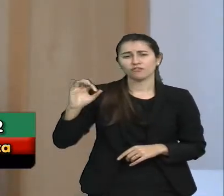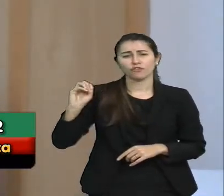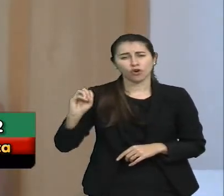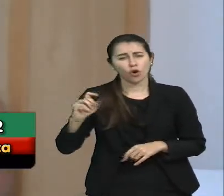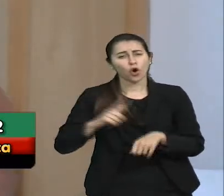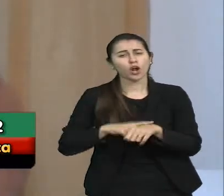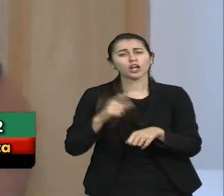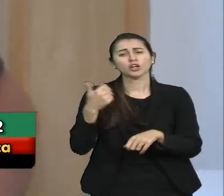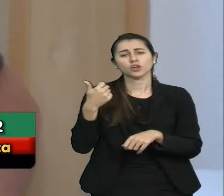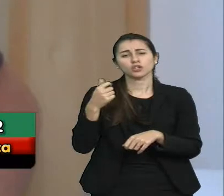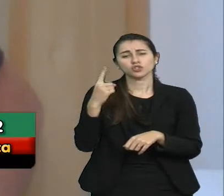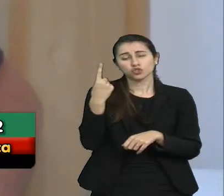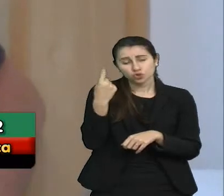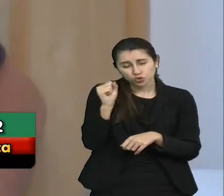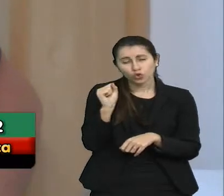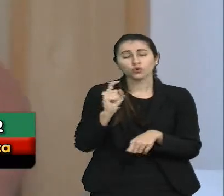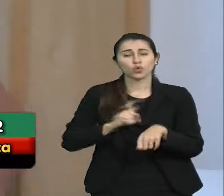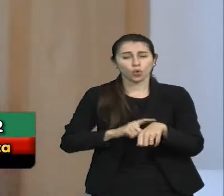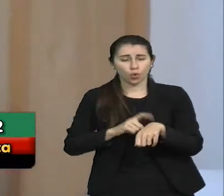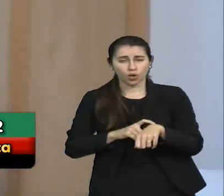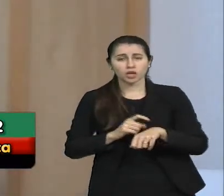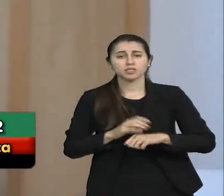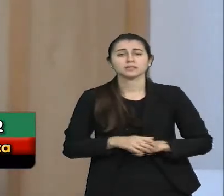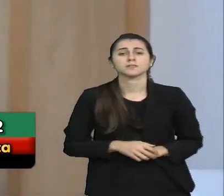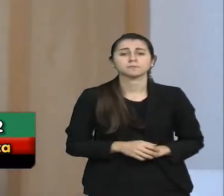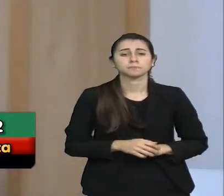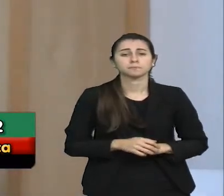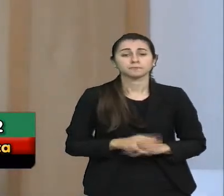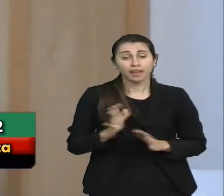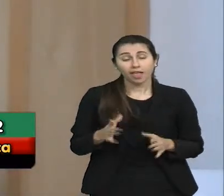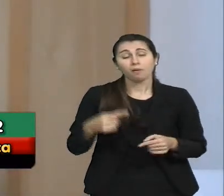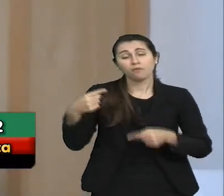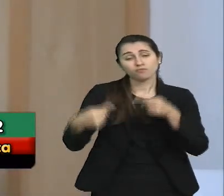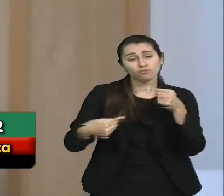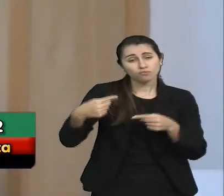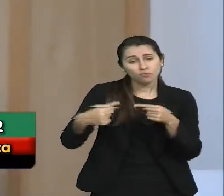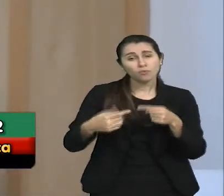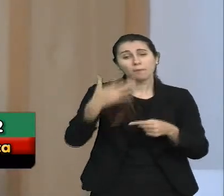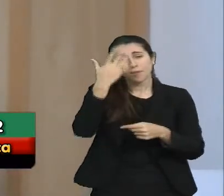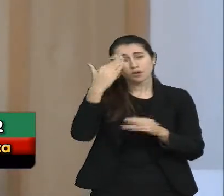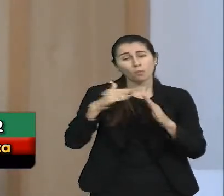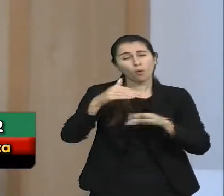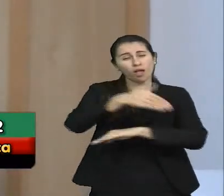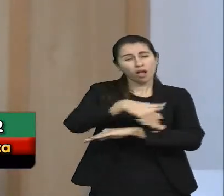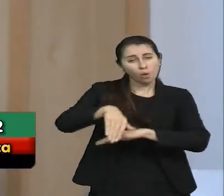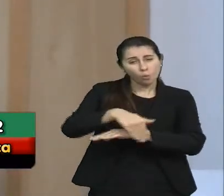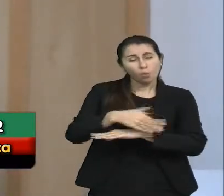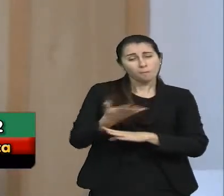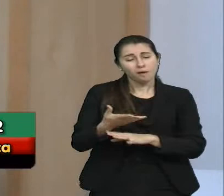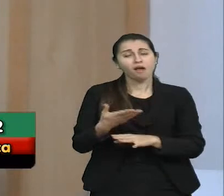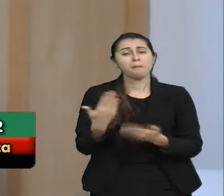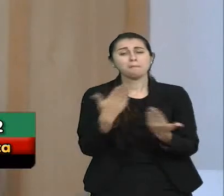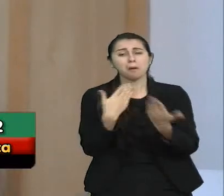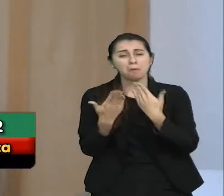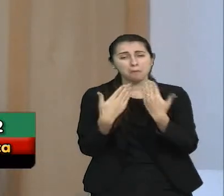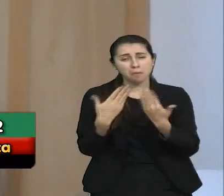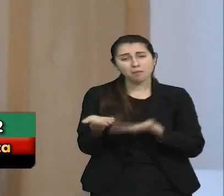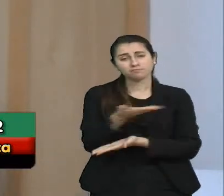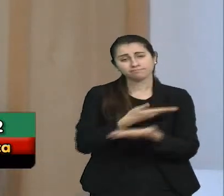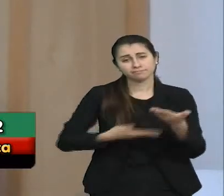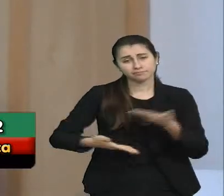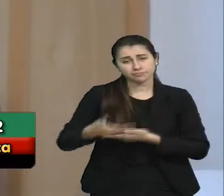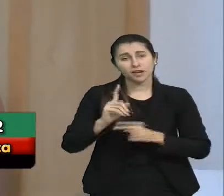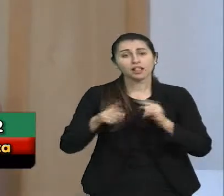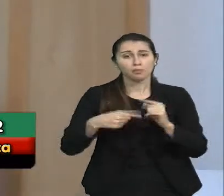reunião com a administração pública, justamente para tentar que elas ouçam essa população em situação de rua. E, desses dois dias, nós realizaremos um material que será